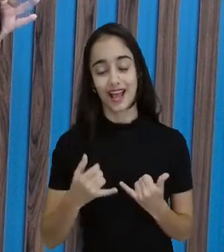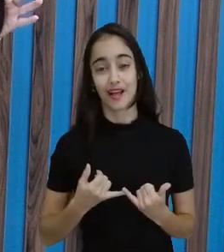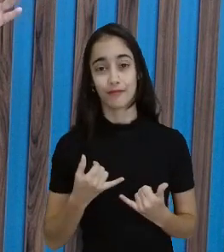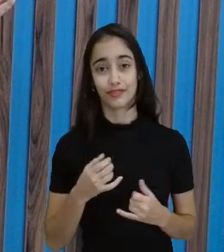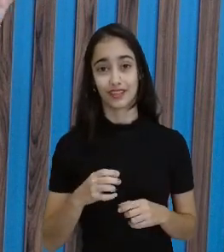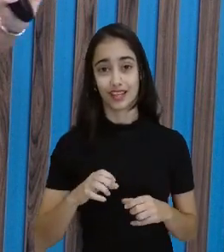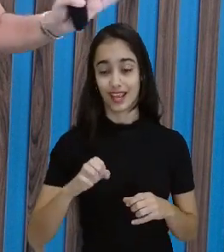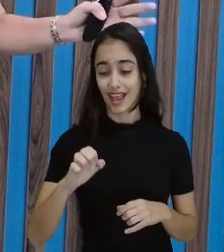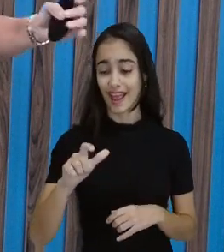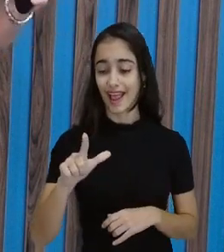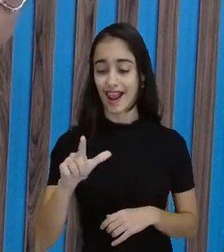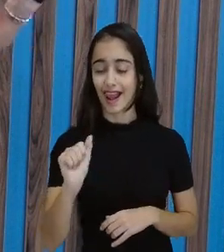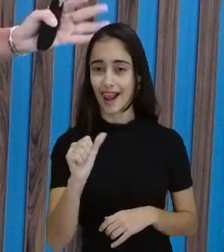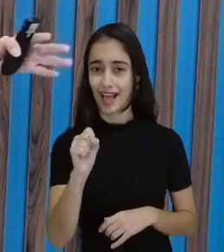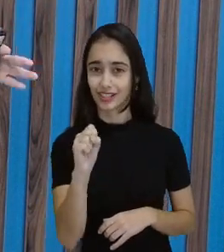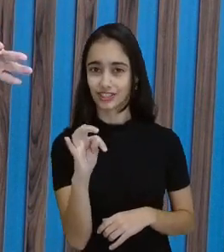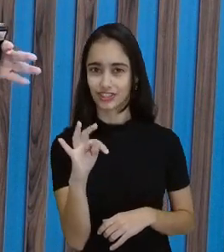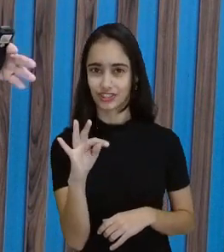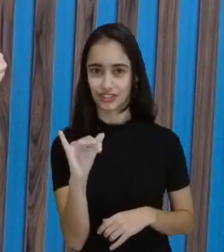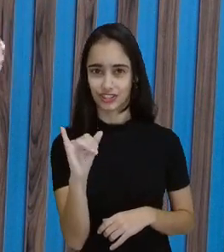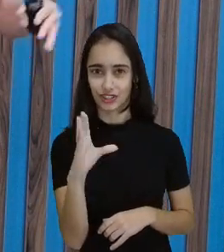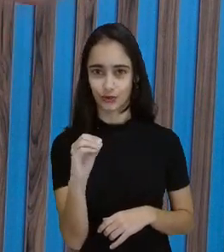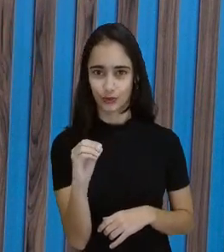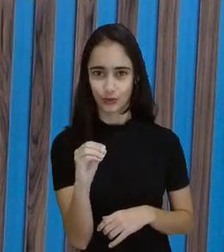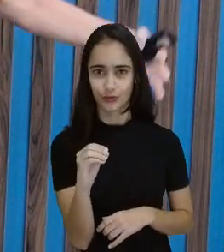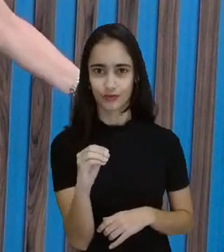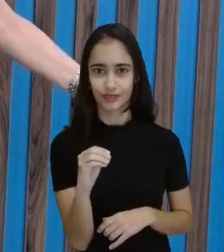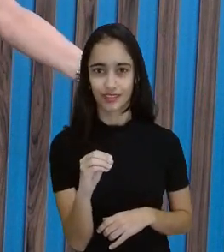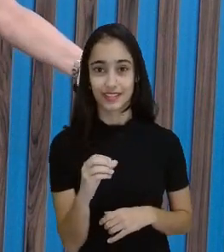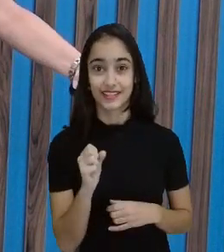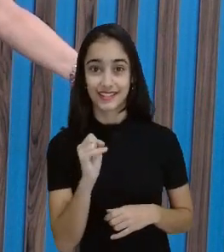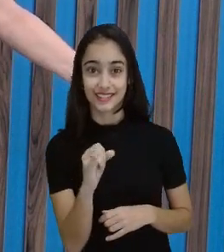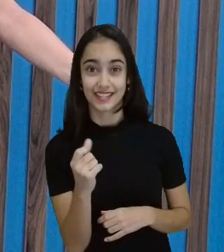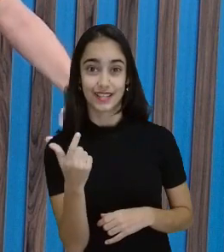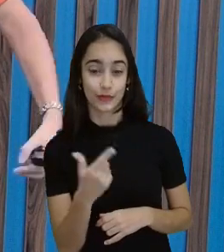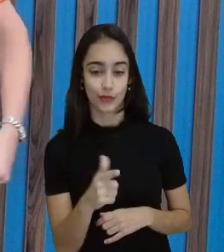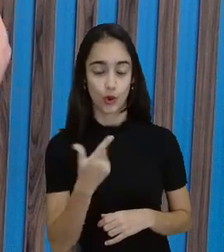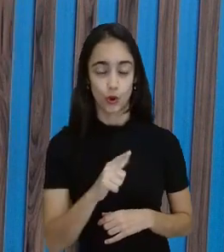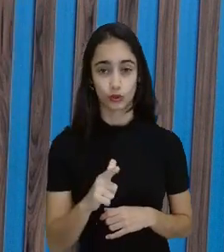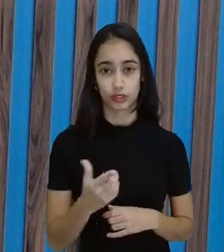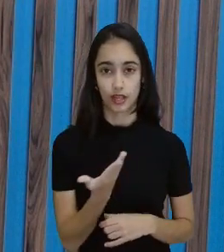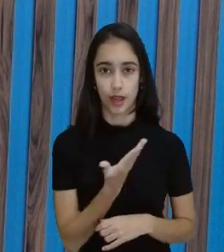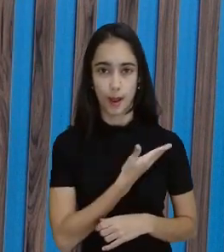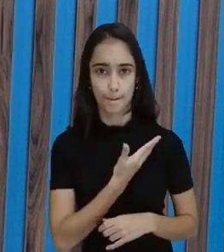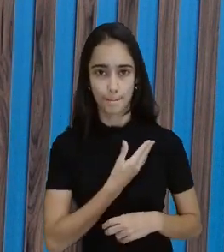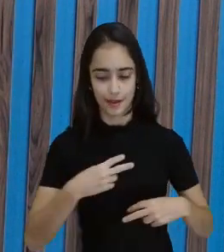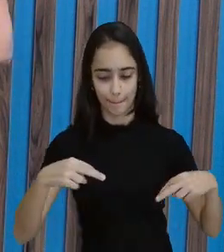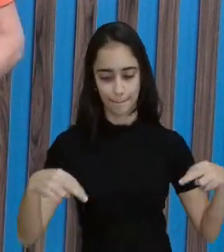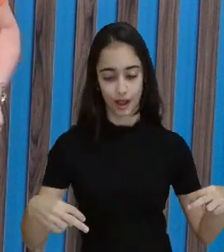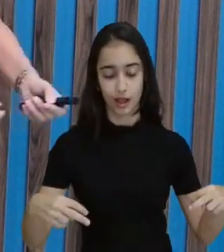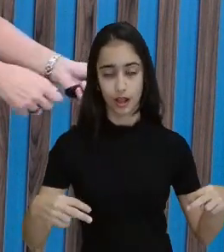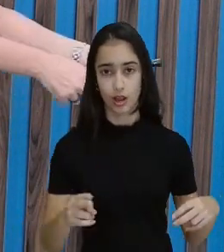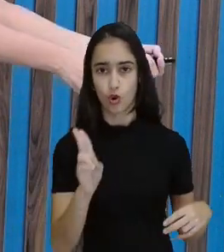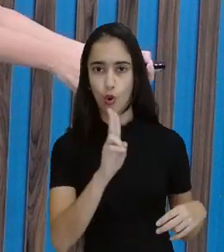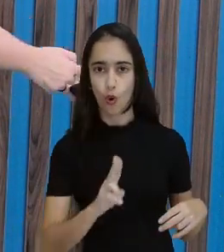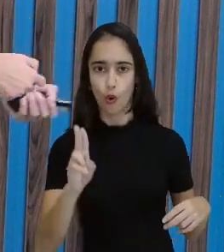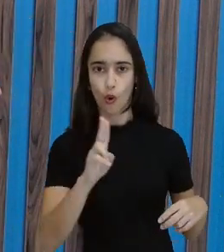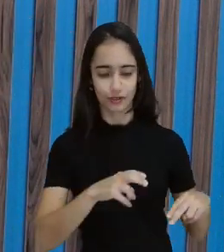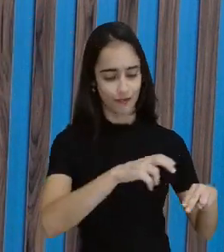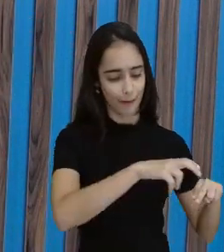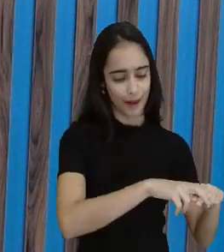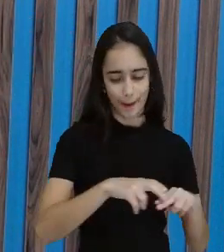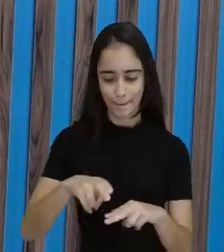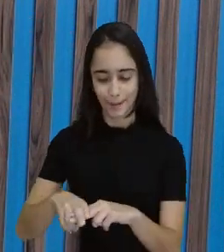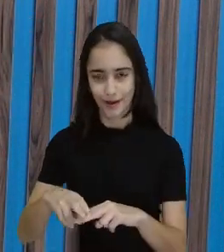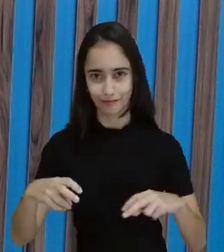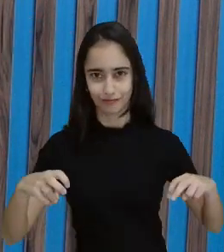eu não estava com minhas amigas, eu pegava duas cadeiras, não é? Eu botava o elástico num pé da cadeira, outro elástico no